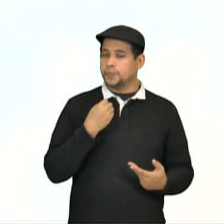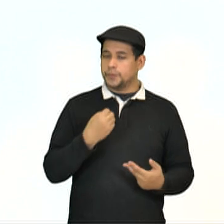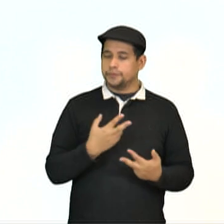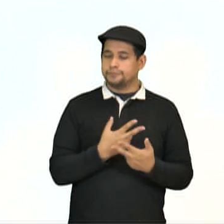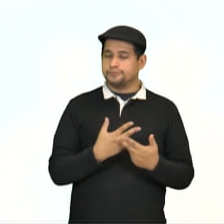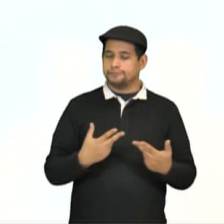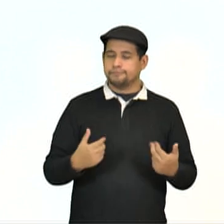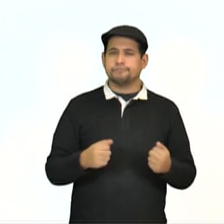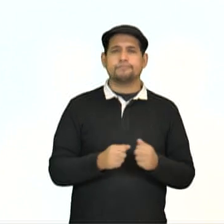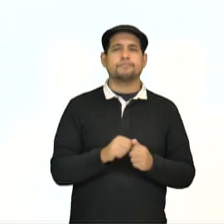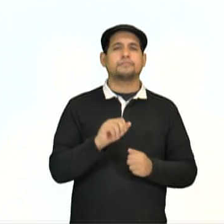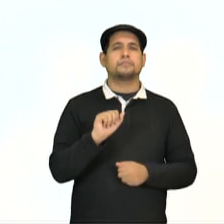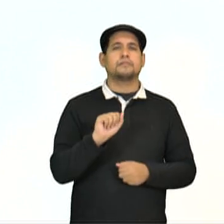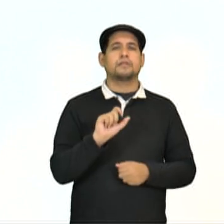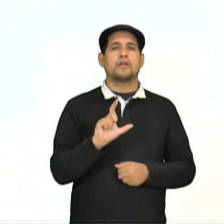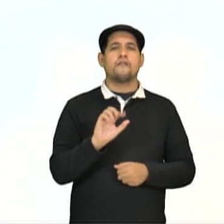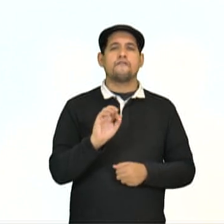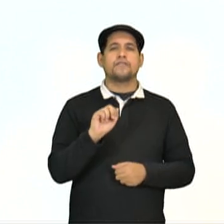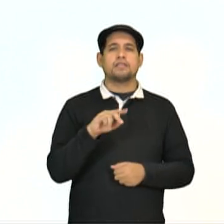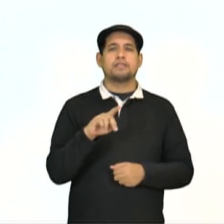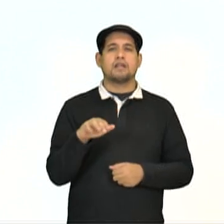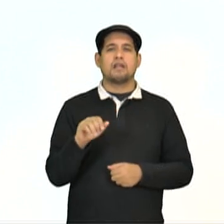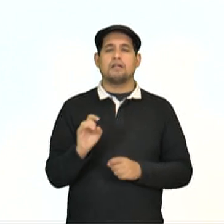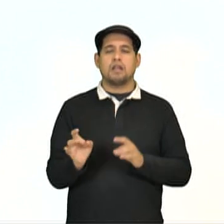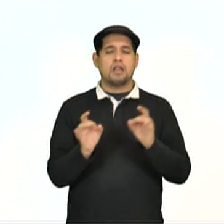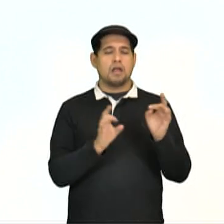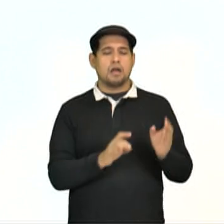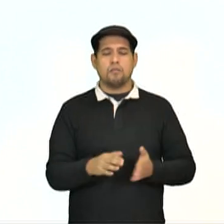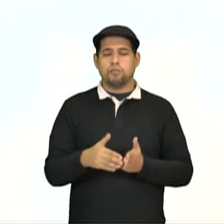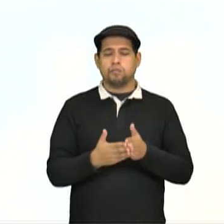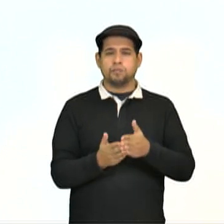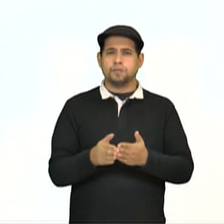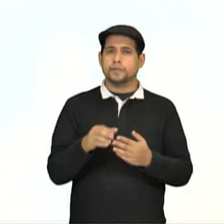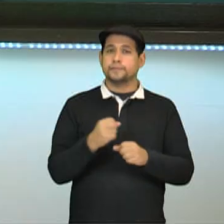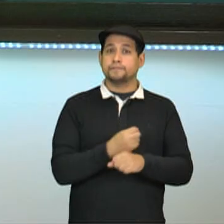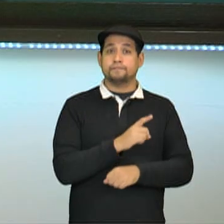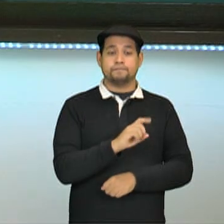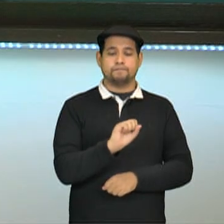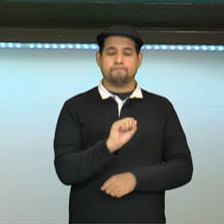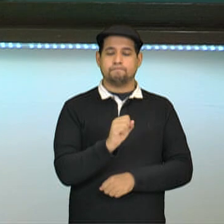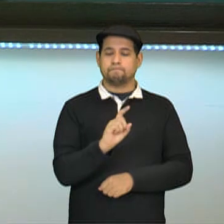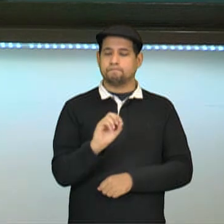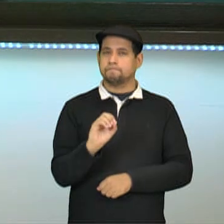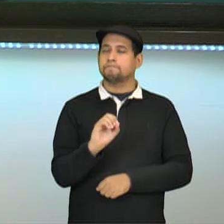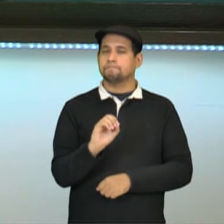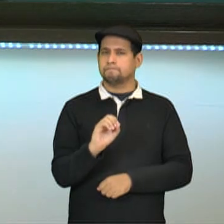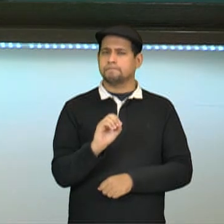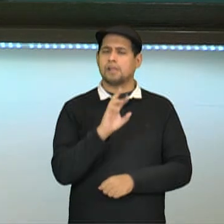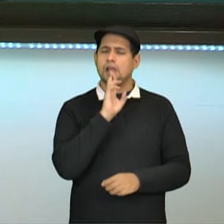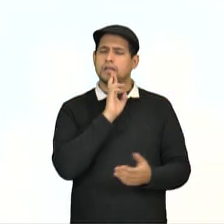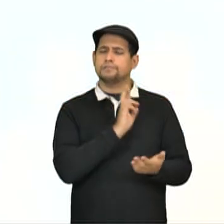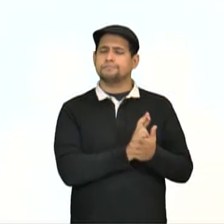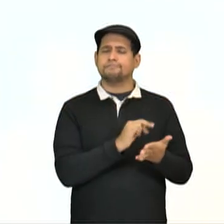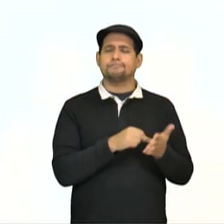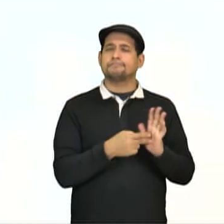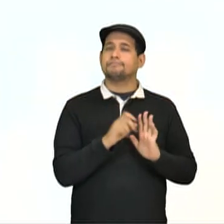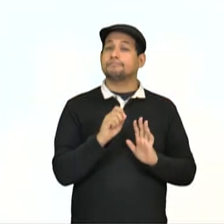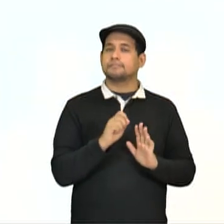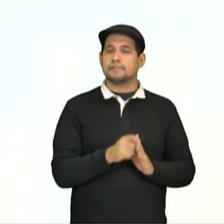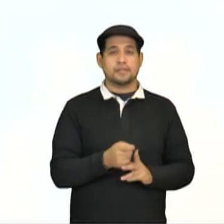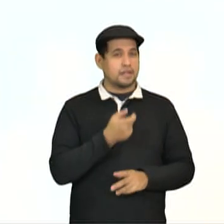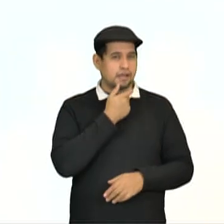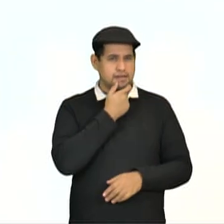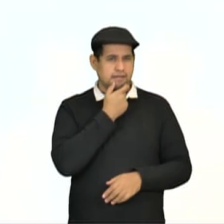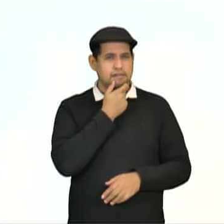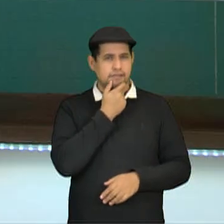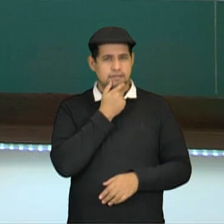medidas alfandegárias do Tratado de Comércio e Navegação de 1810? E a resposta foi a